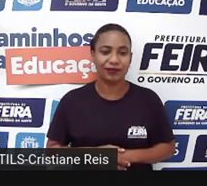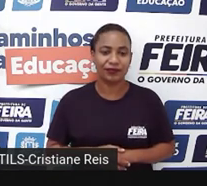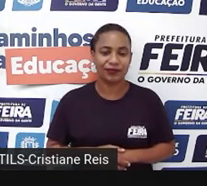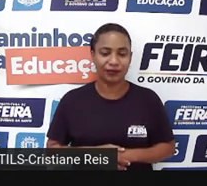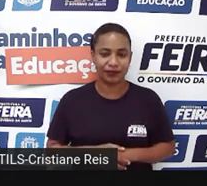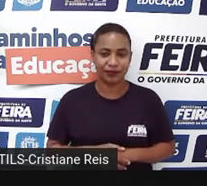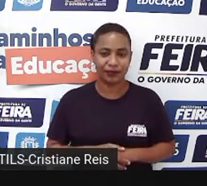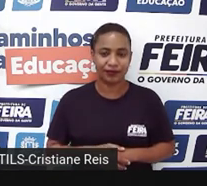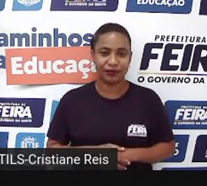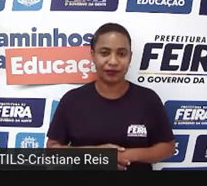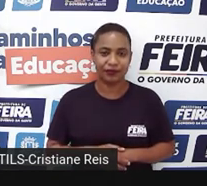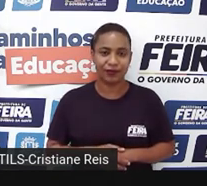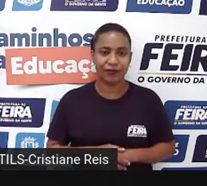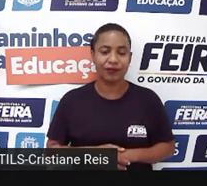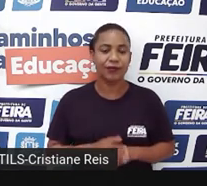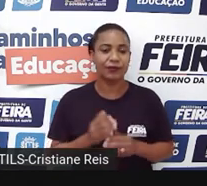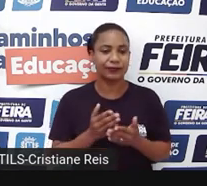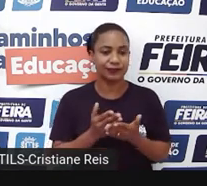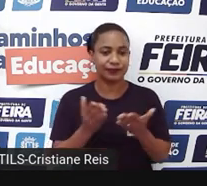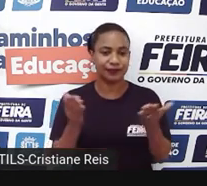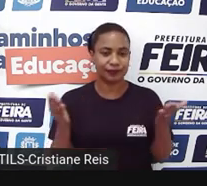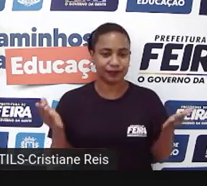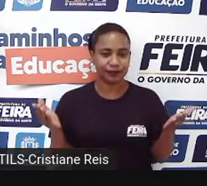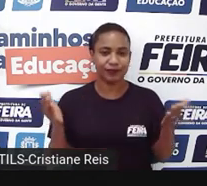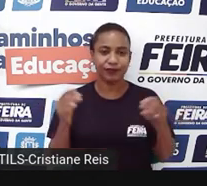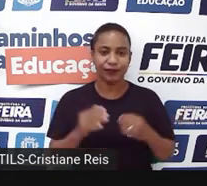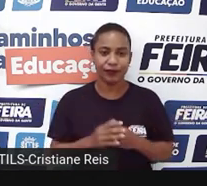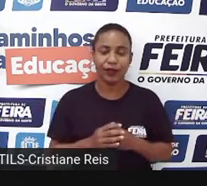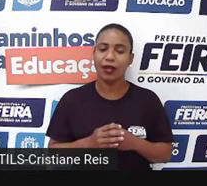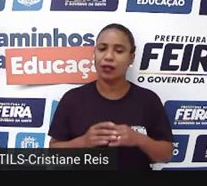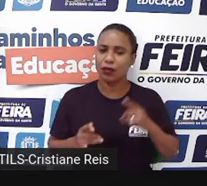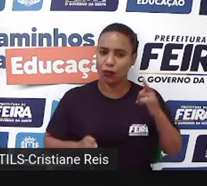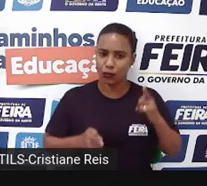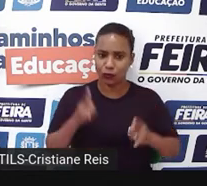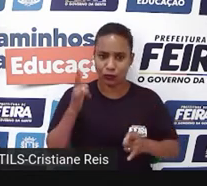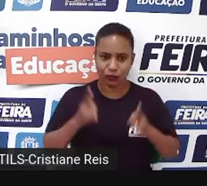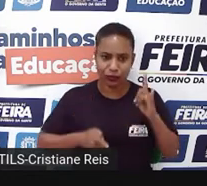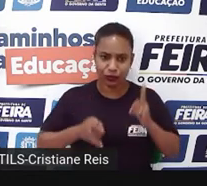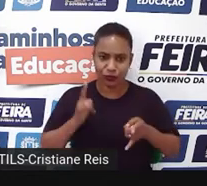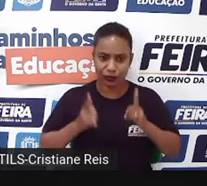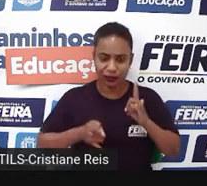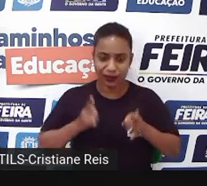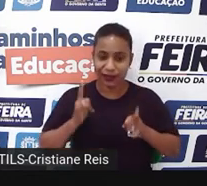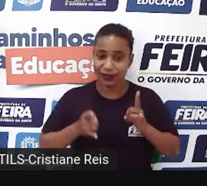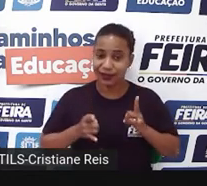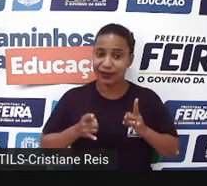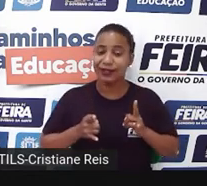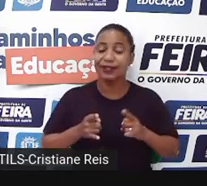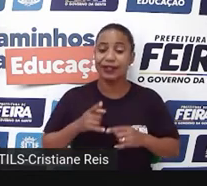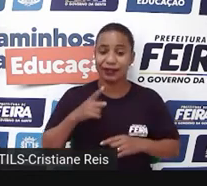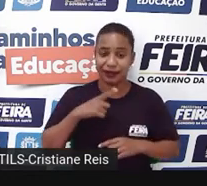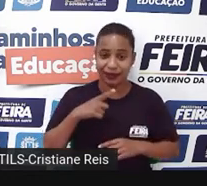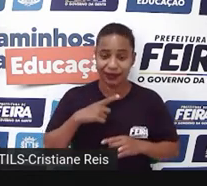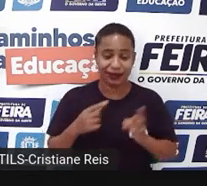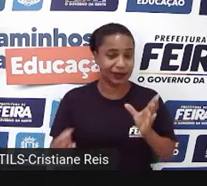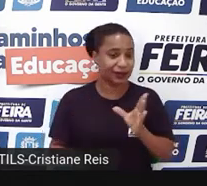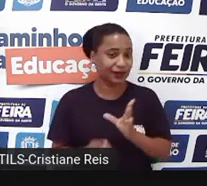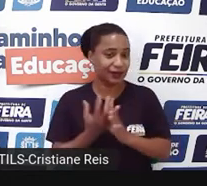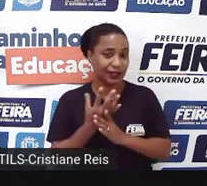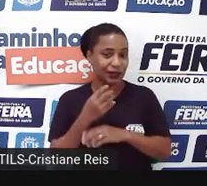in 2023? Então, os Transformers, né? Ou o Transformers será lançado